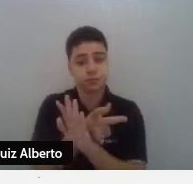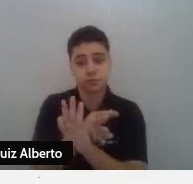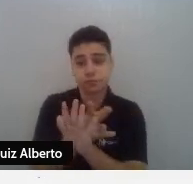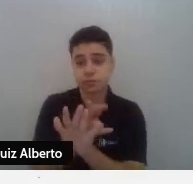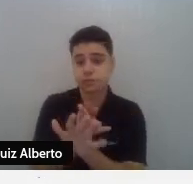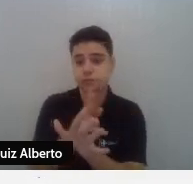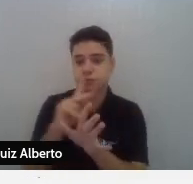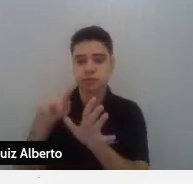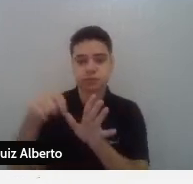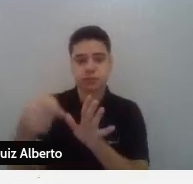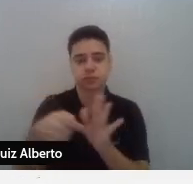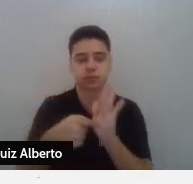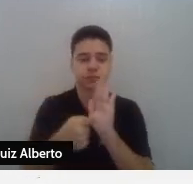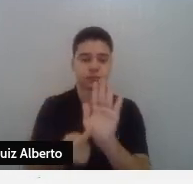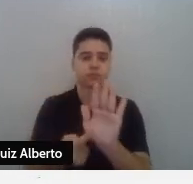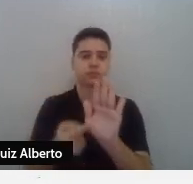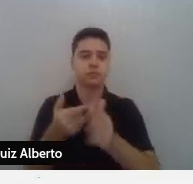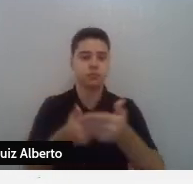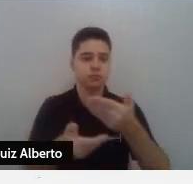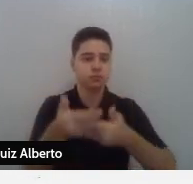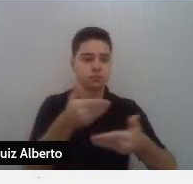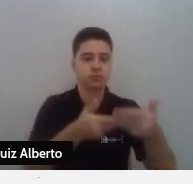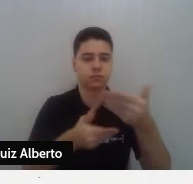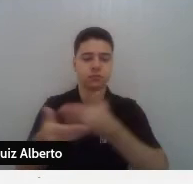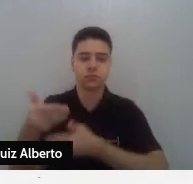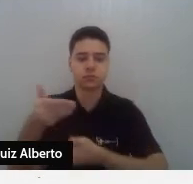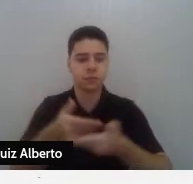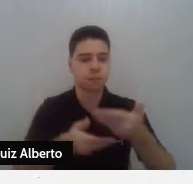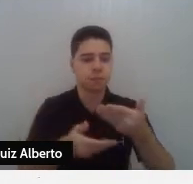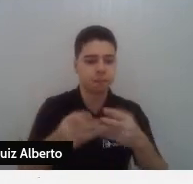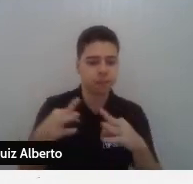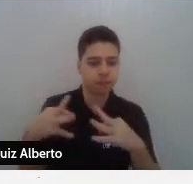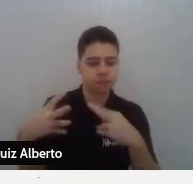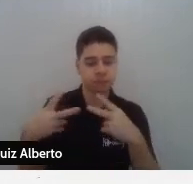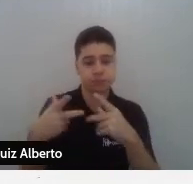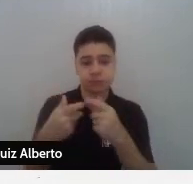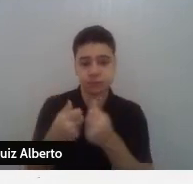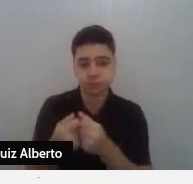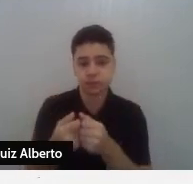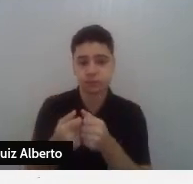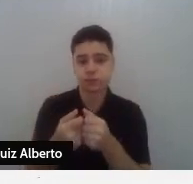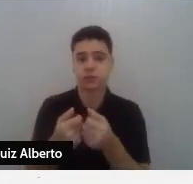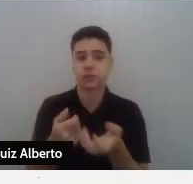fazer exposições, compartilhar